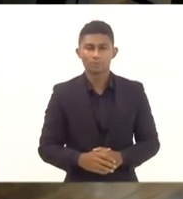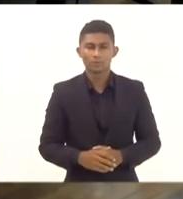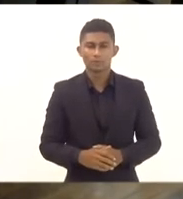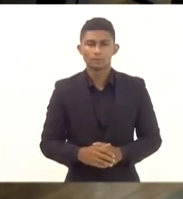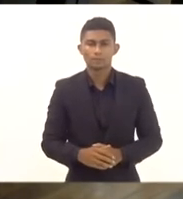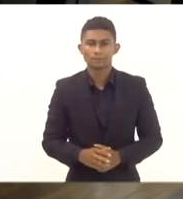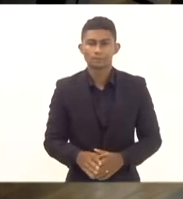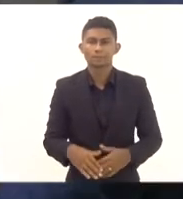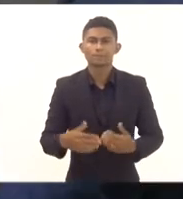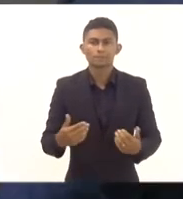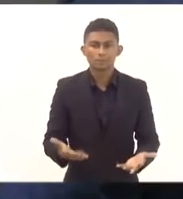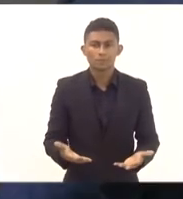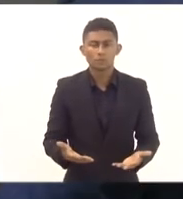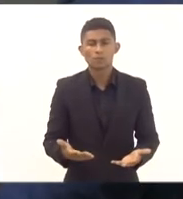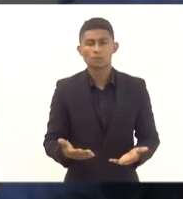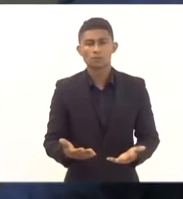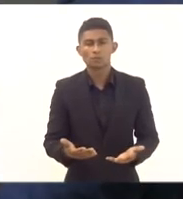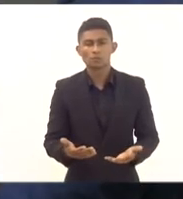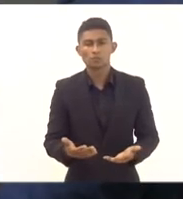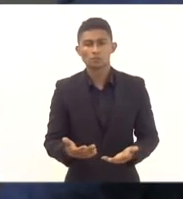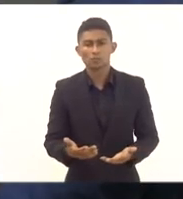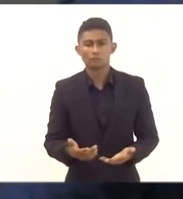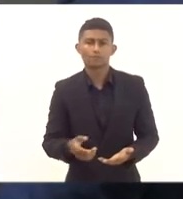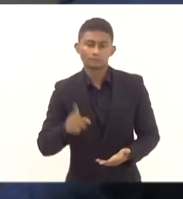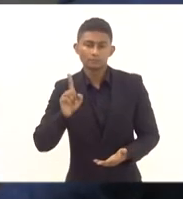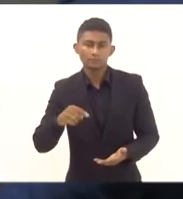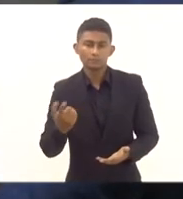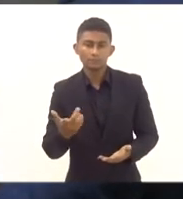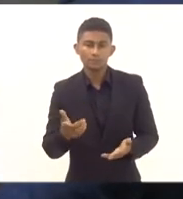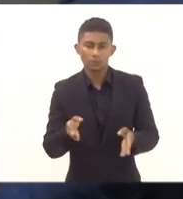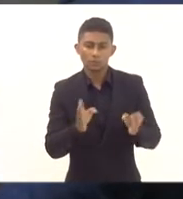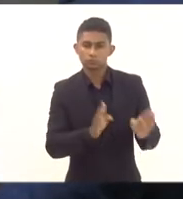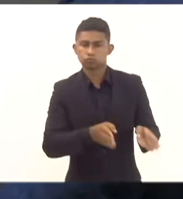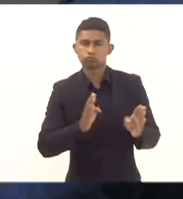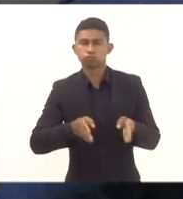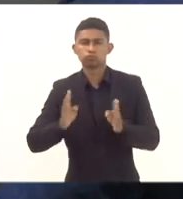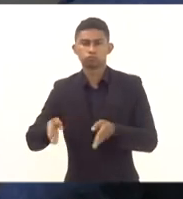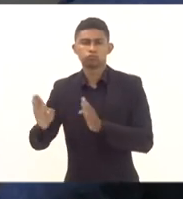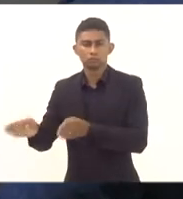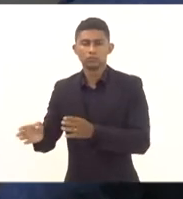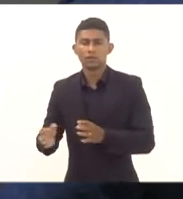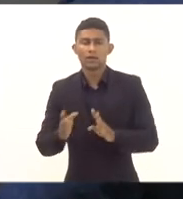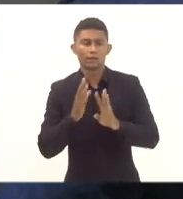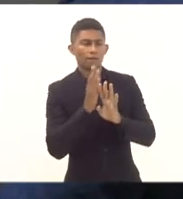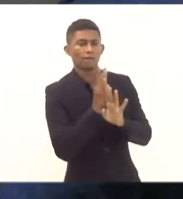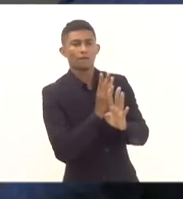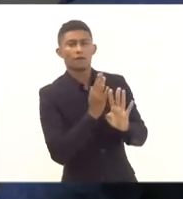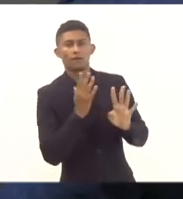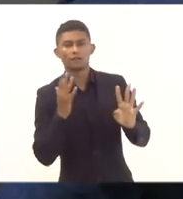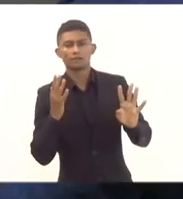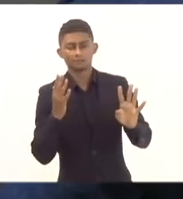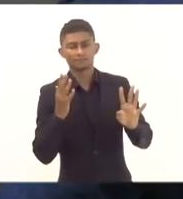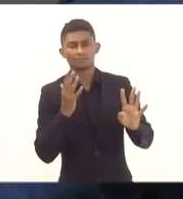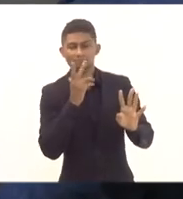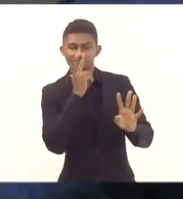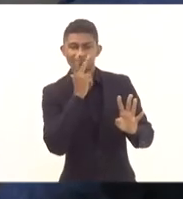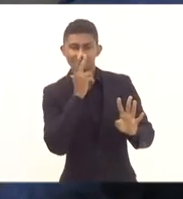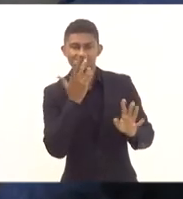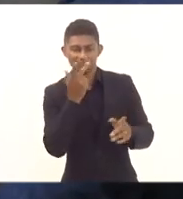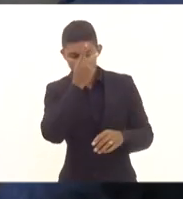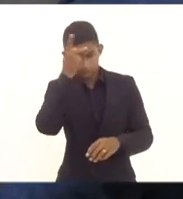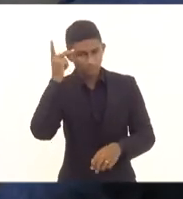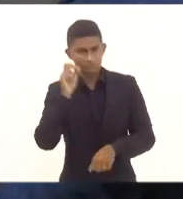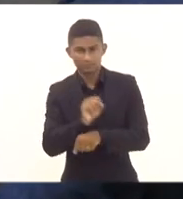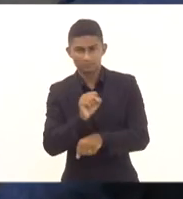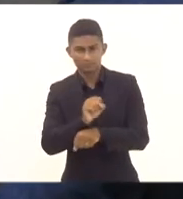então assim a ordem os financiamentos foram concedidos na fila vamos chamar assim tá é em